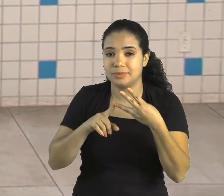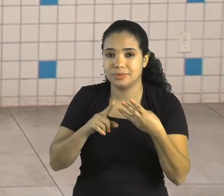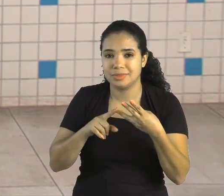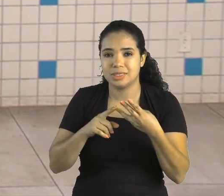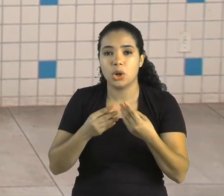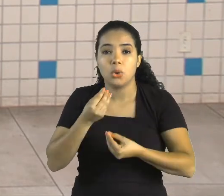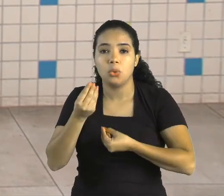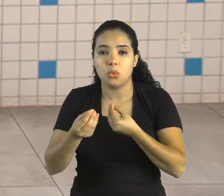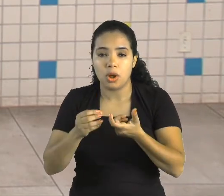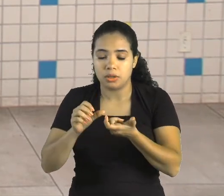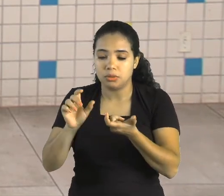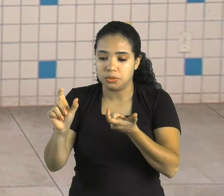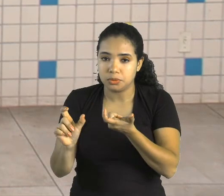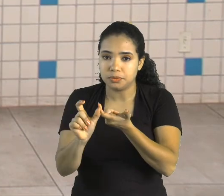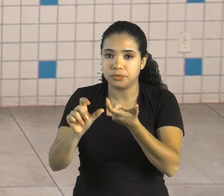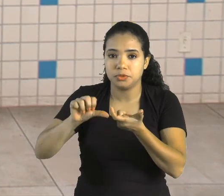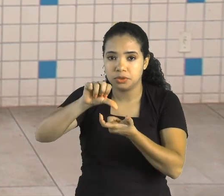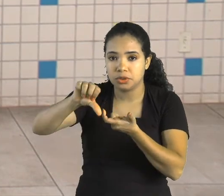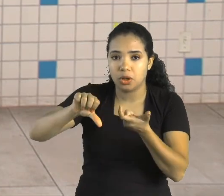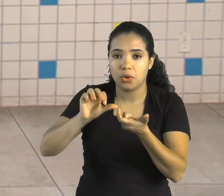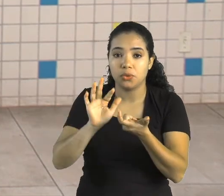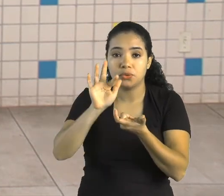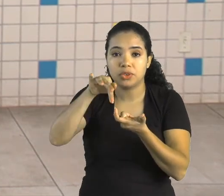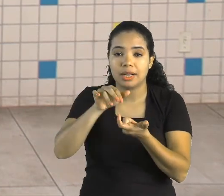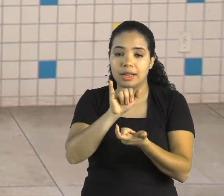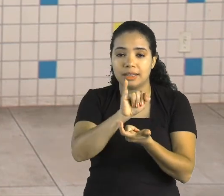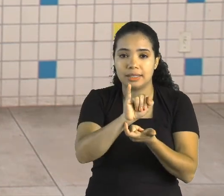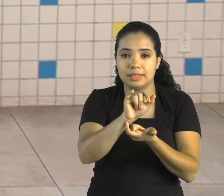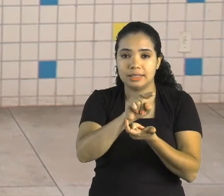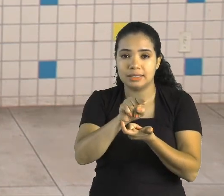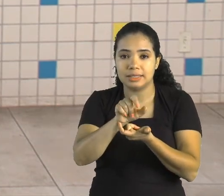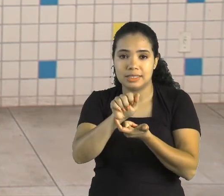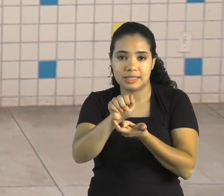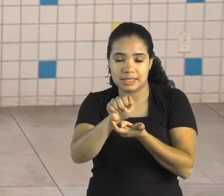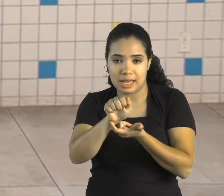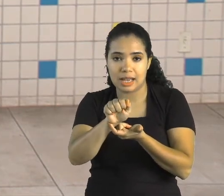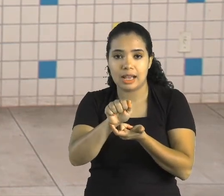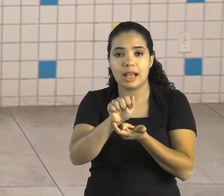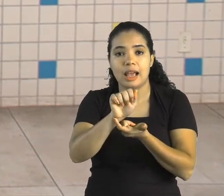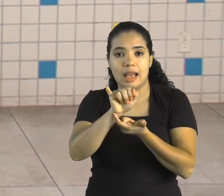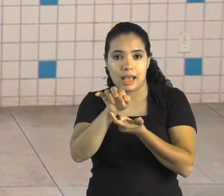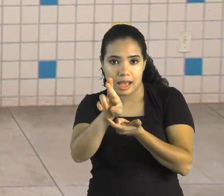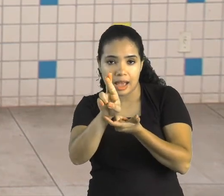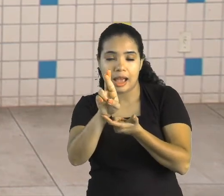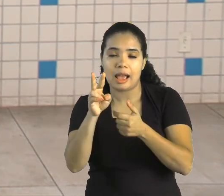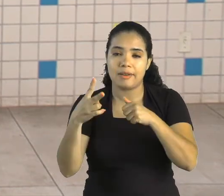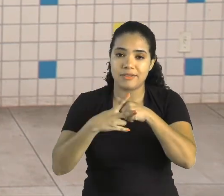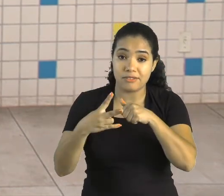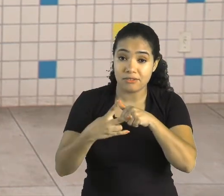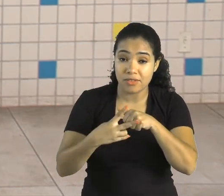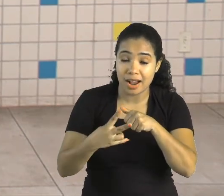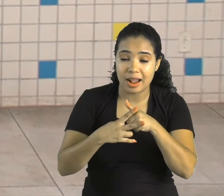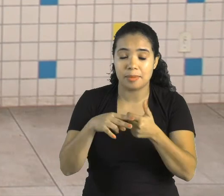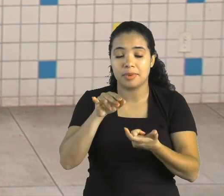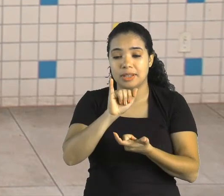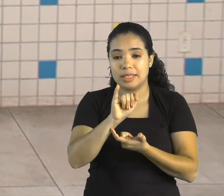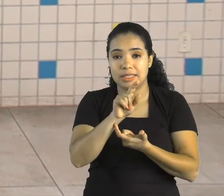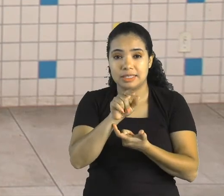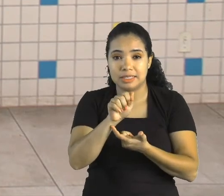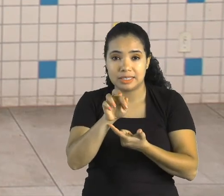o sufixo termina em izar. E são verbos: atualizar,